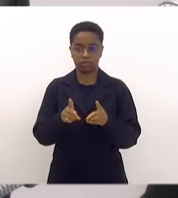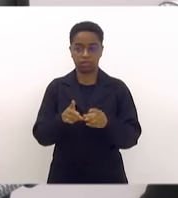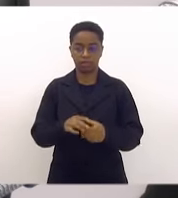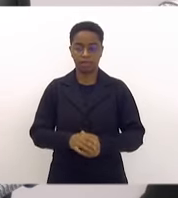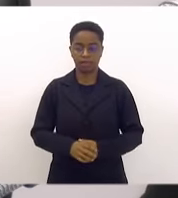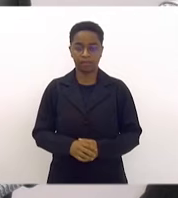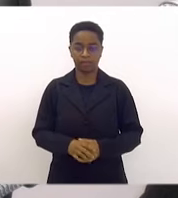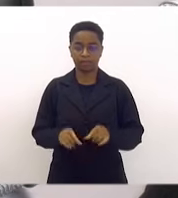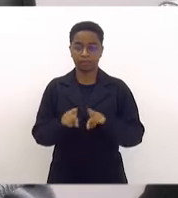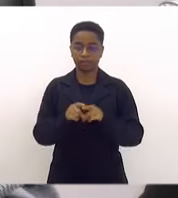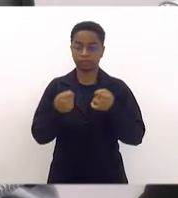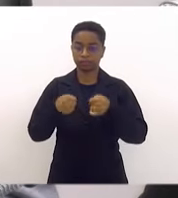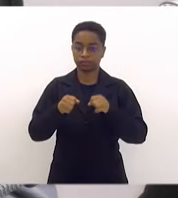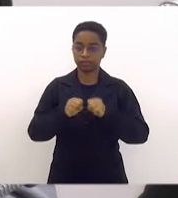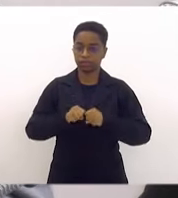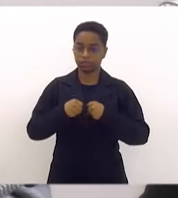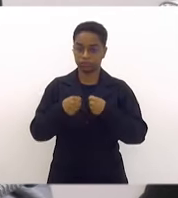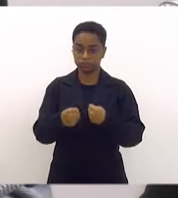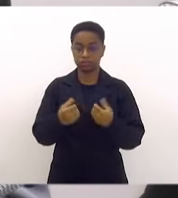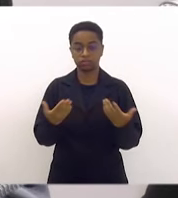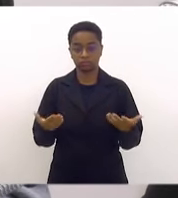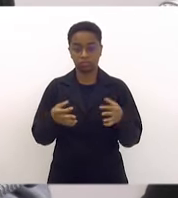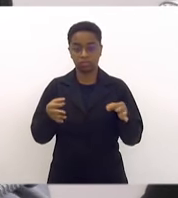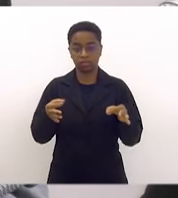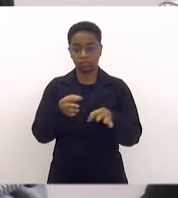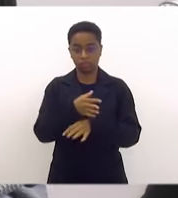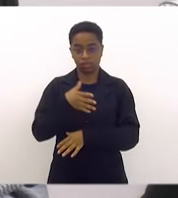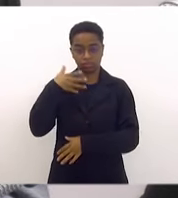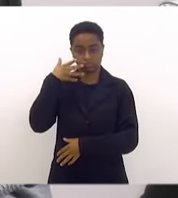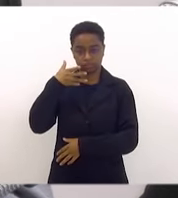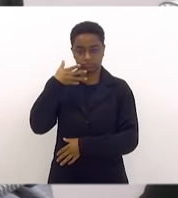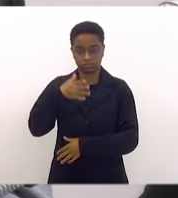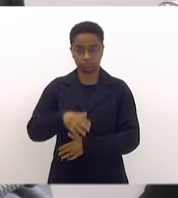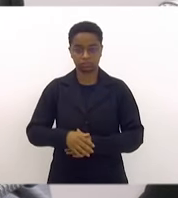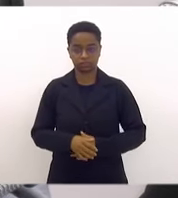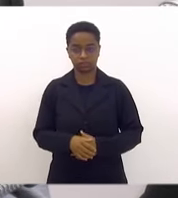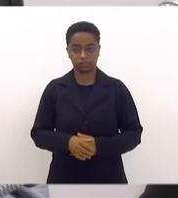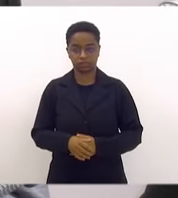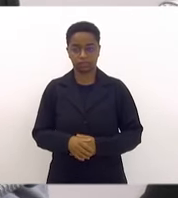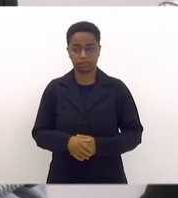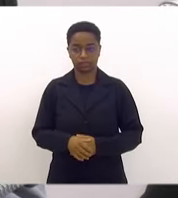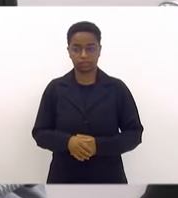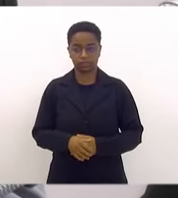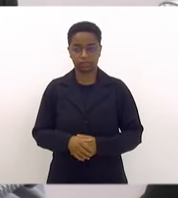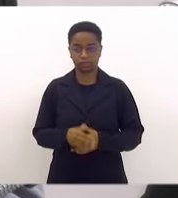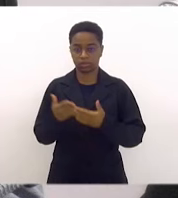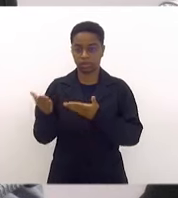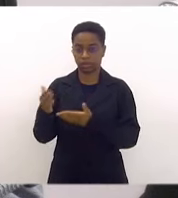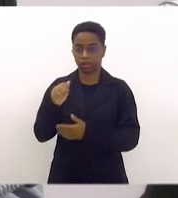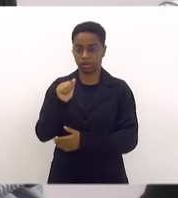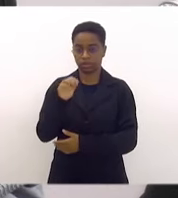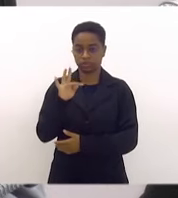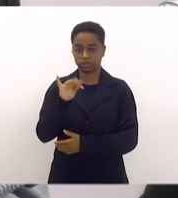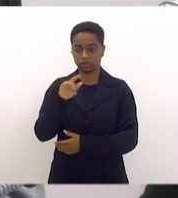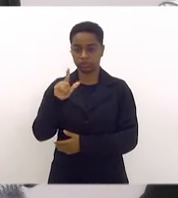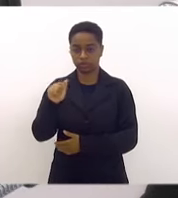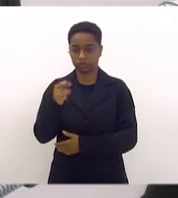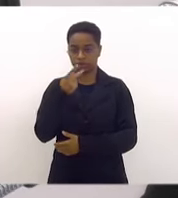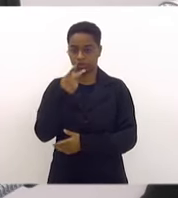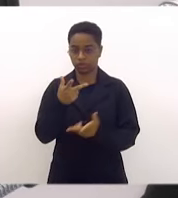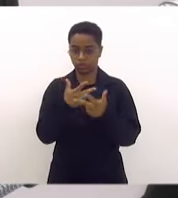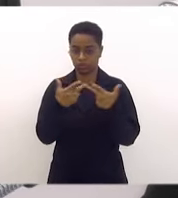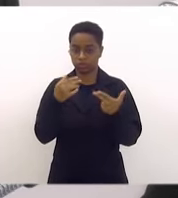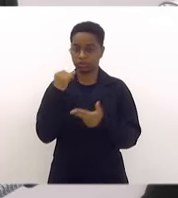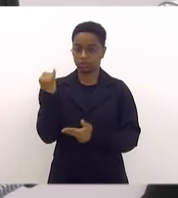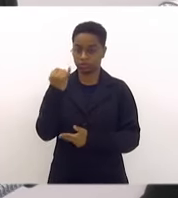Isso deve ser defendido intensamente então feitas essas considerações o Dr disse uma coisa que é muito importante que